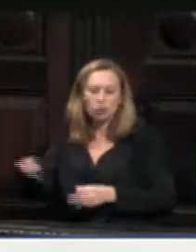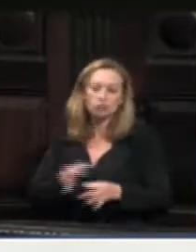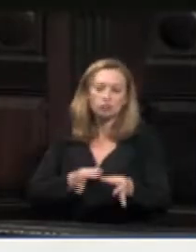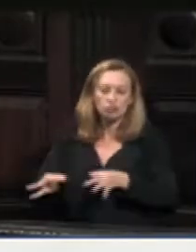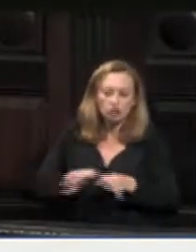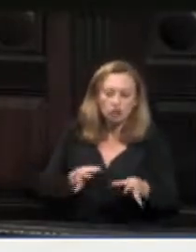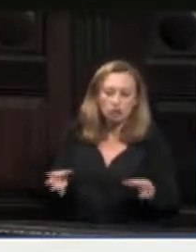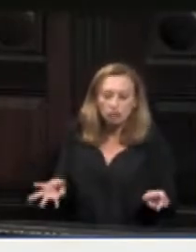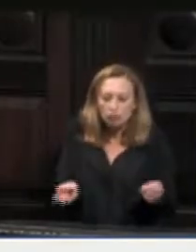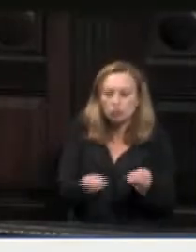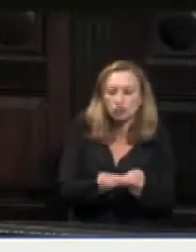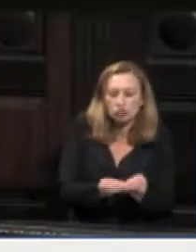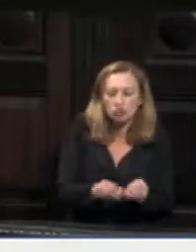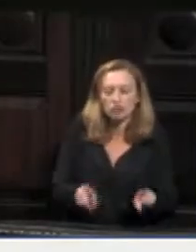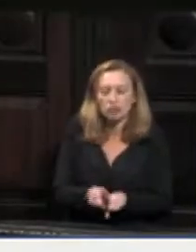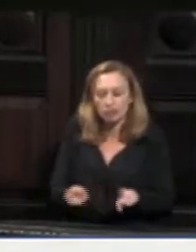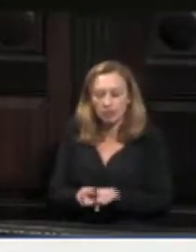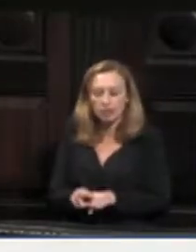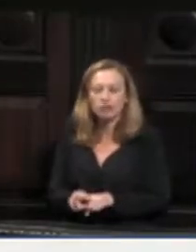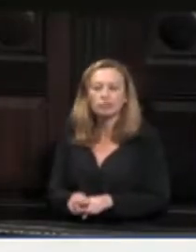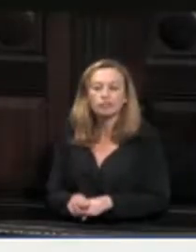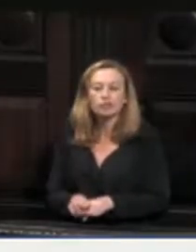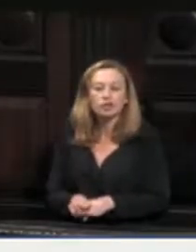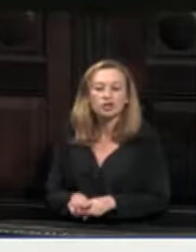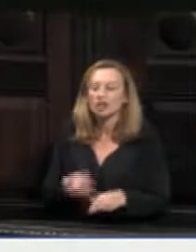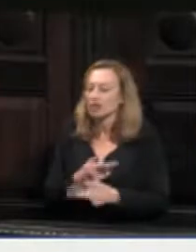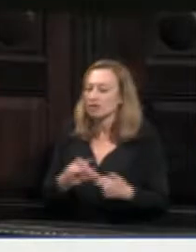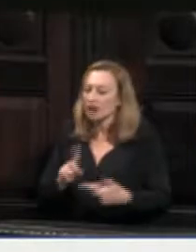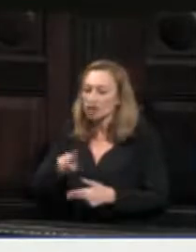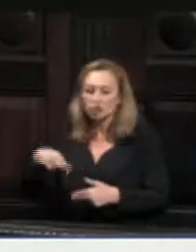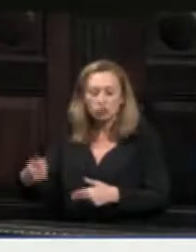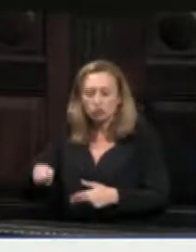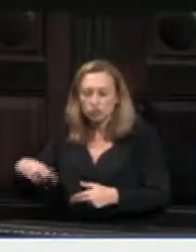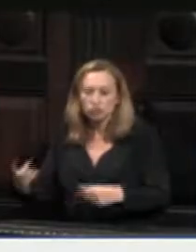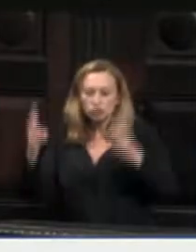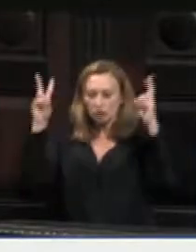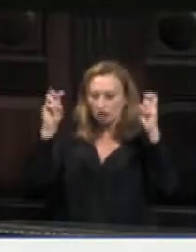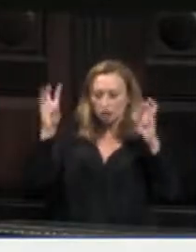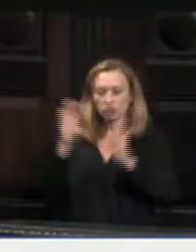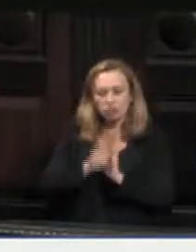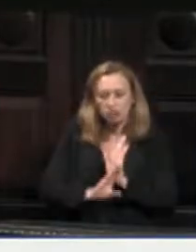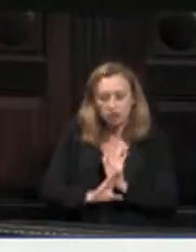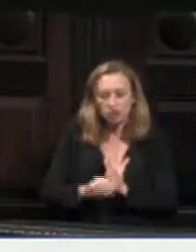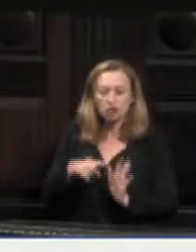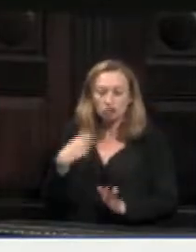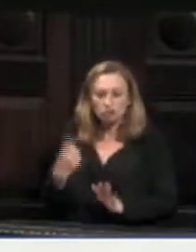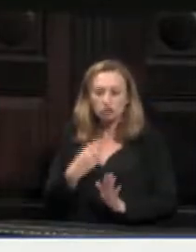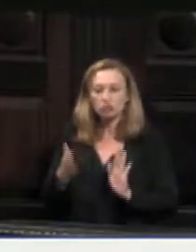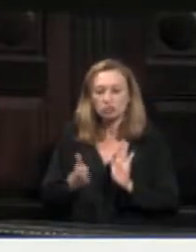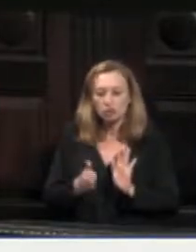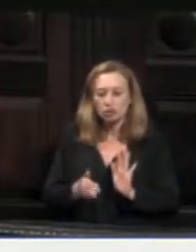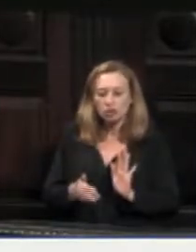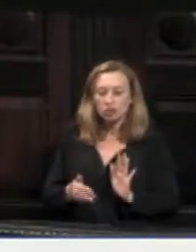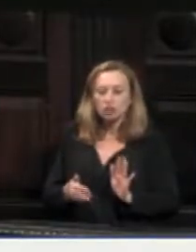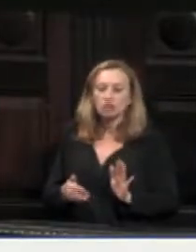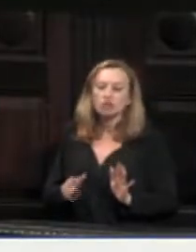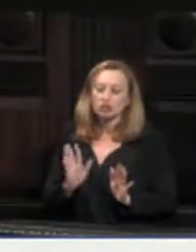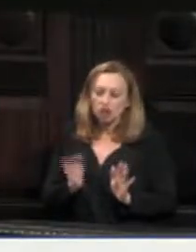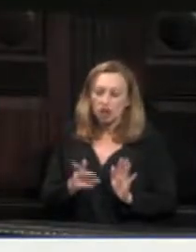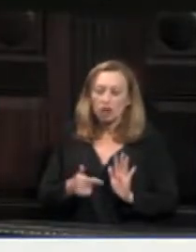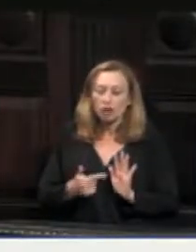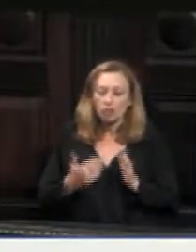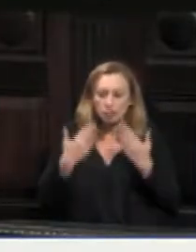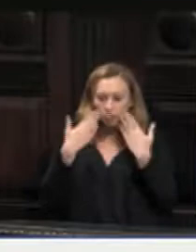também pelo deputado Gilberto, deputado Eliomar, e várias outras questões, emendas que nós próprios apresentamos, a bancada do